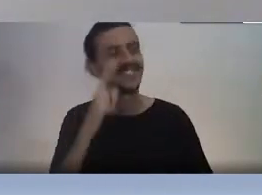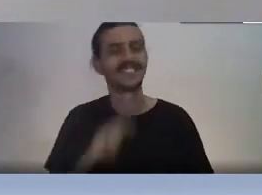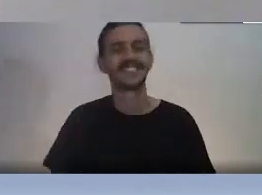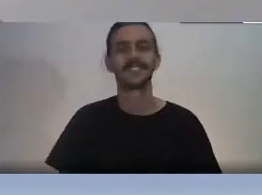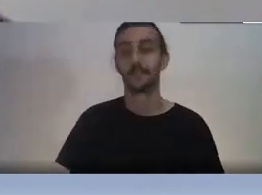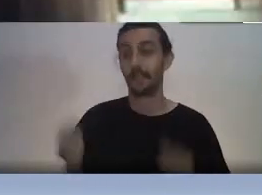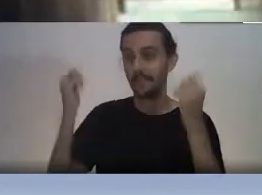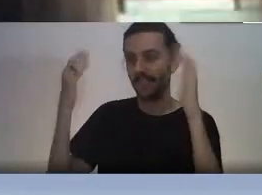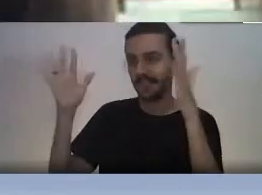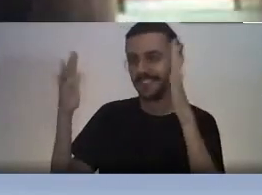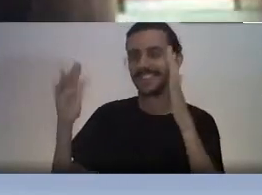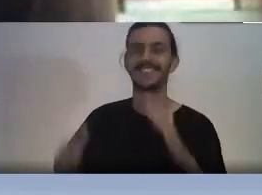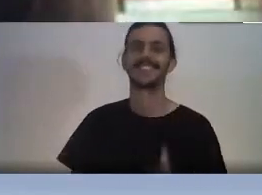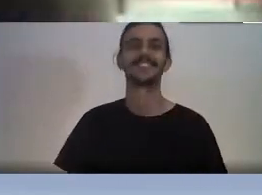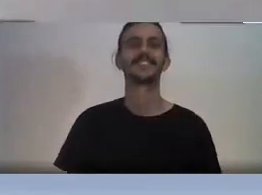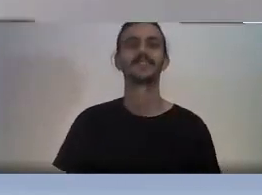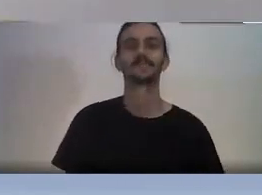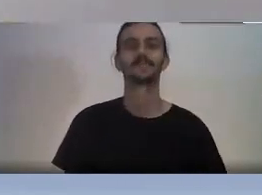Parabéns.